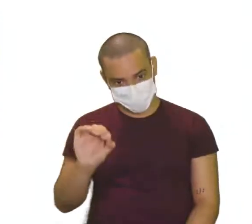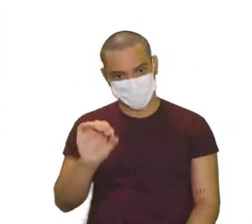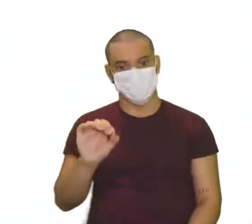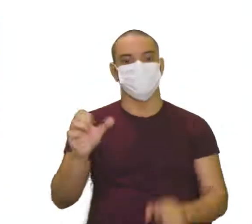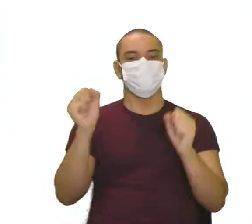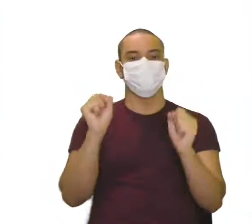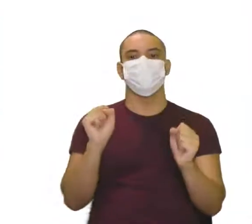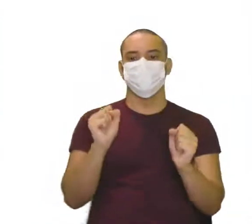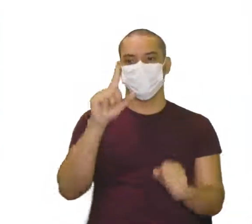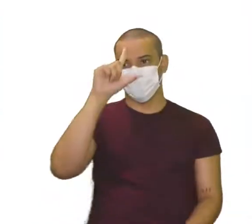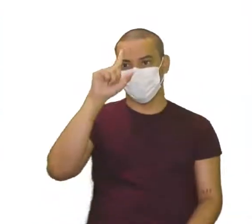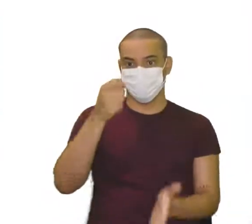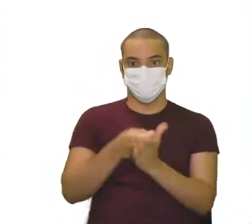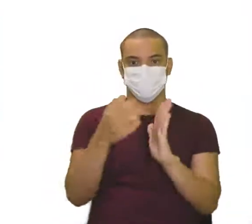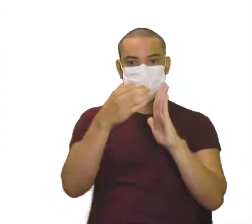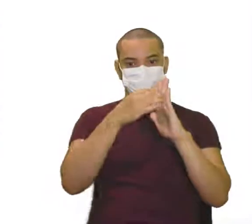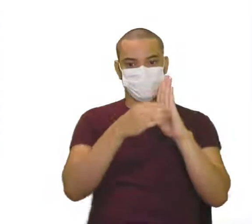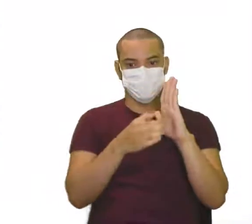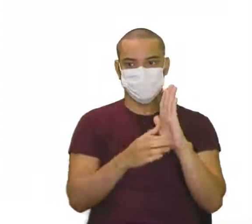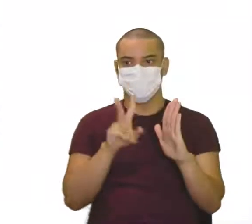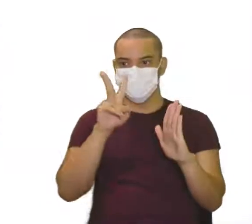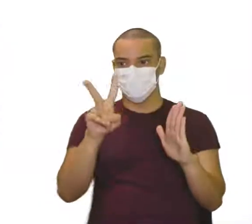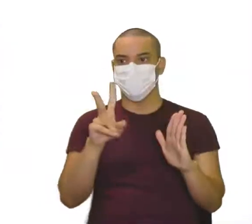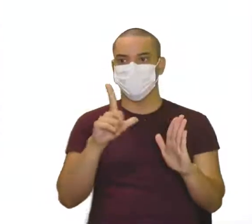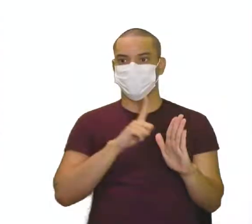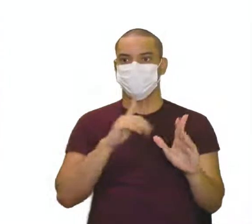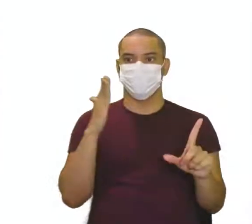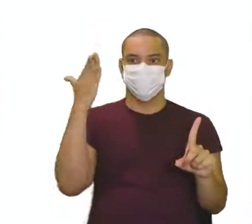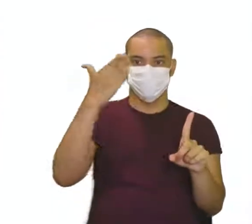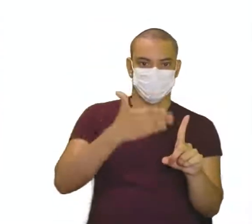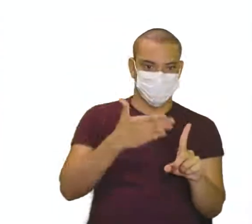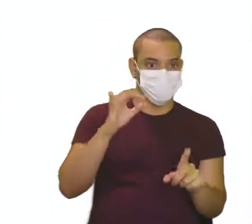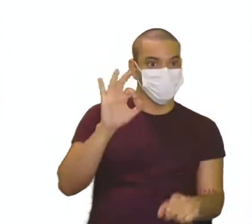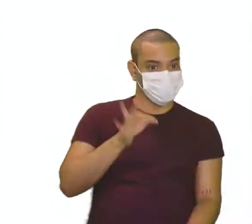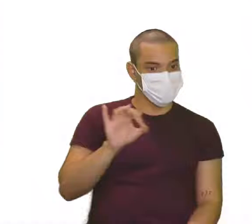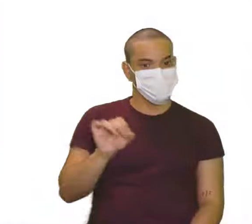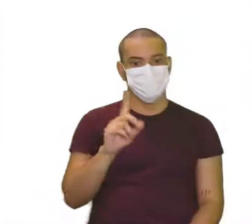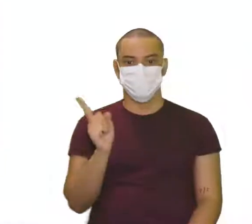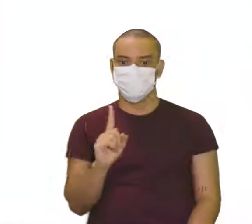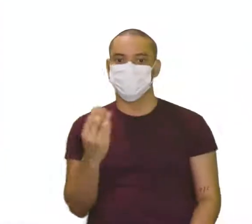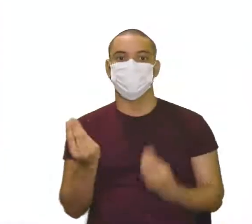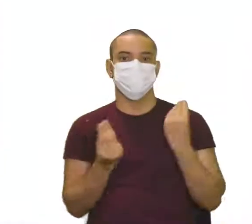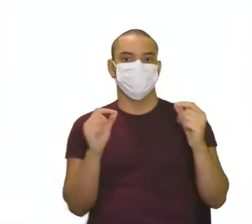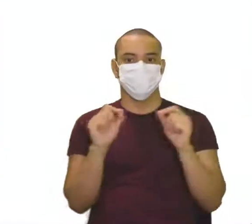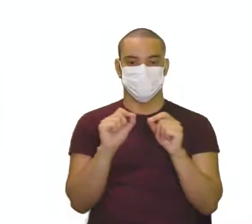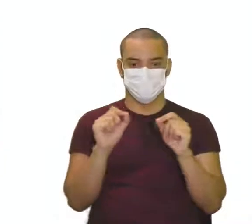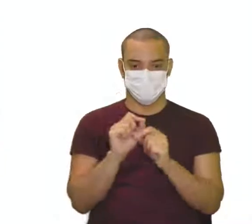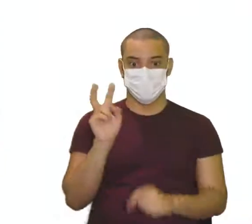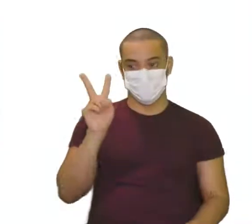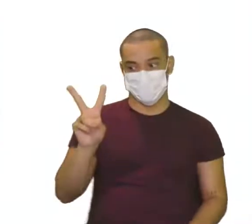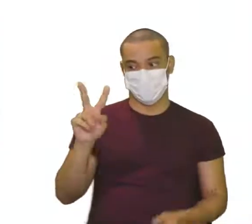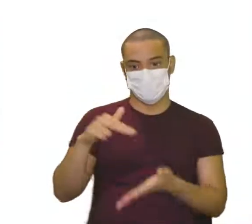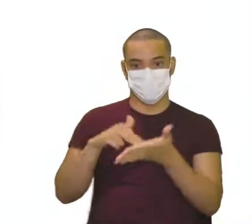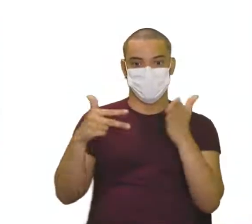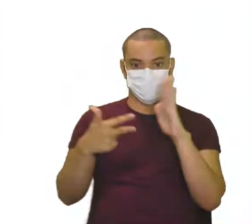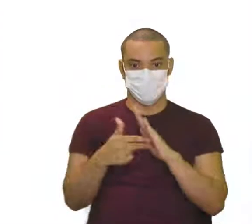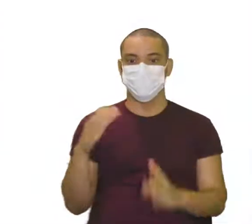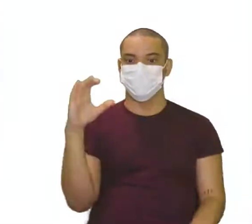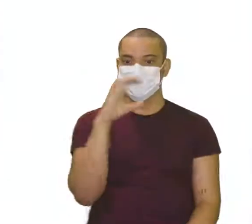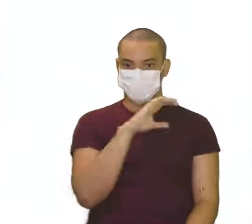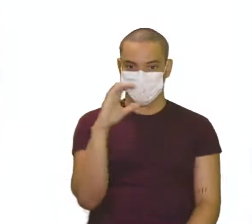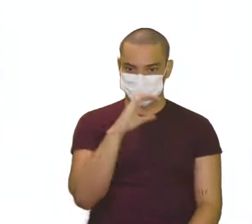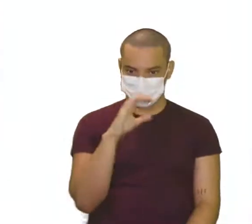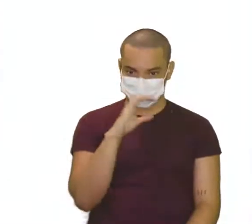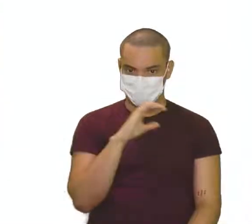aí os componentes de V na direção perpendicular, tá? Então aqui, ó, V é a velocidade, né, nesse